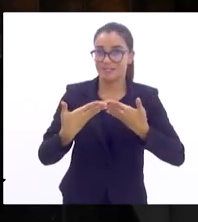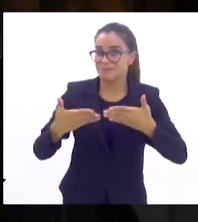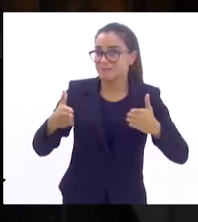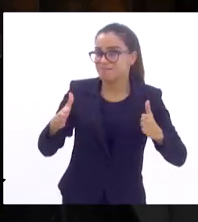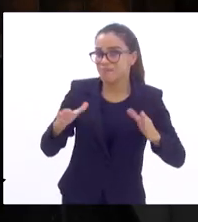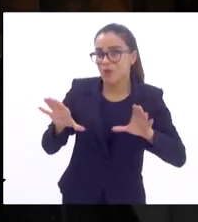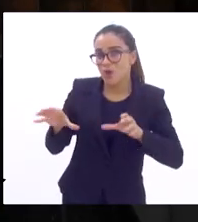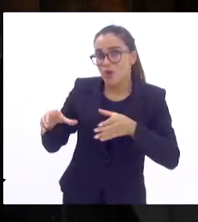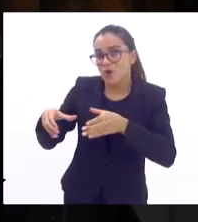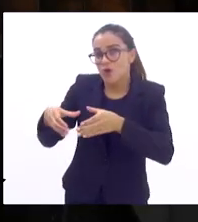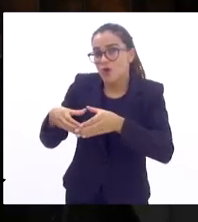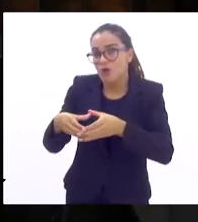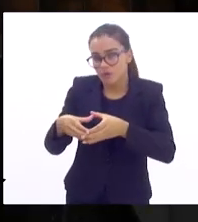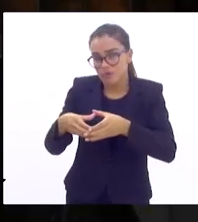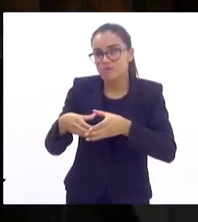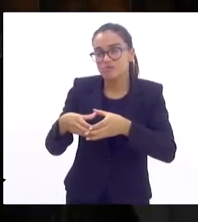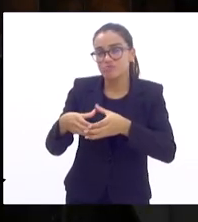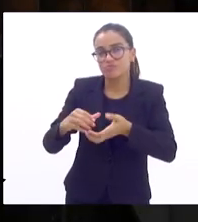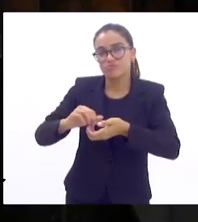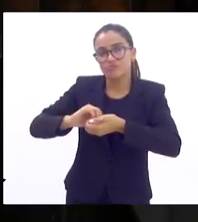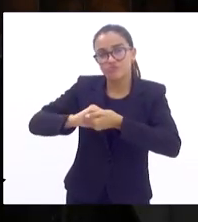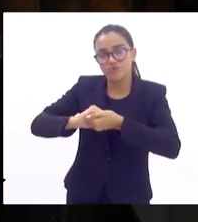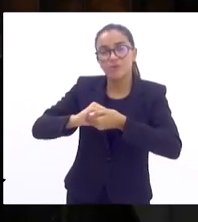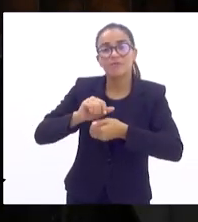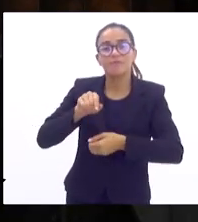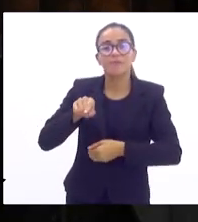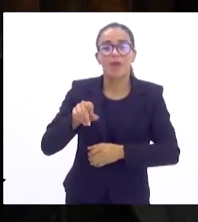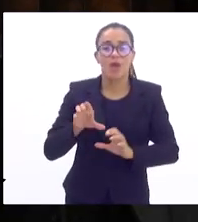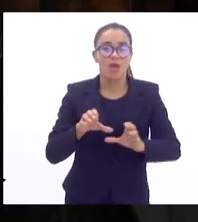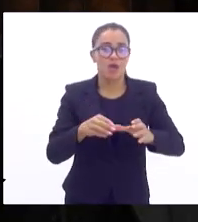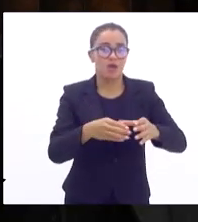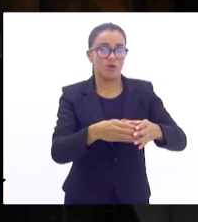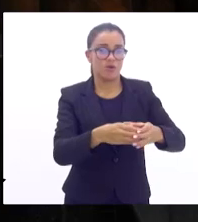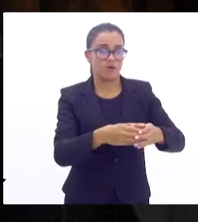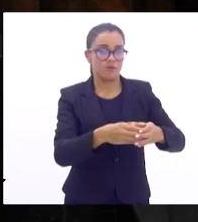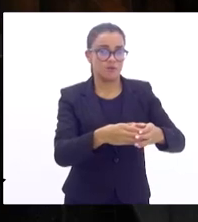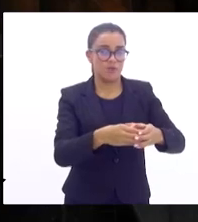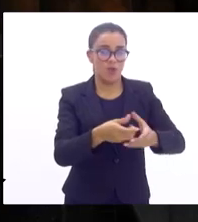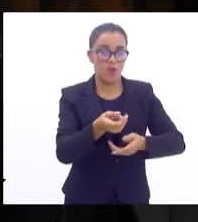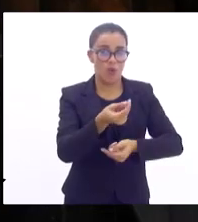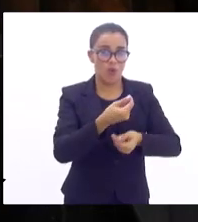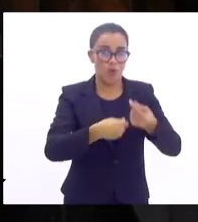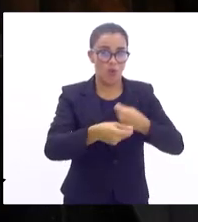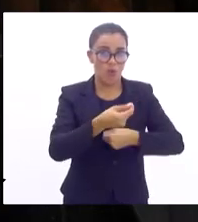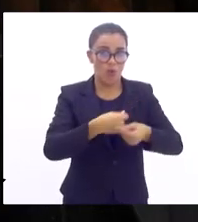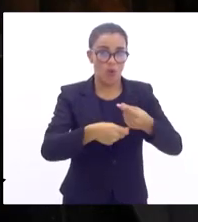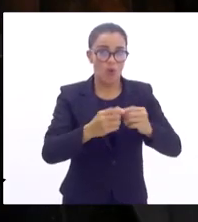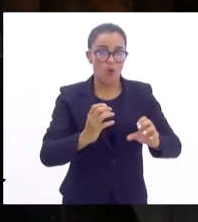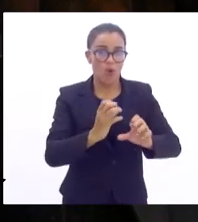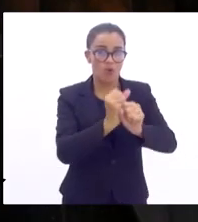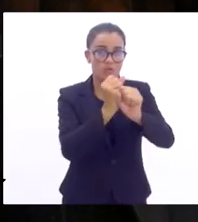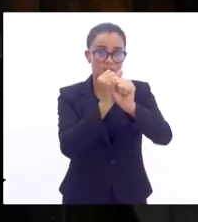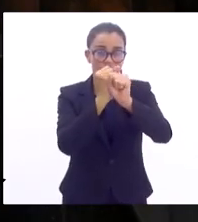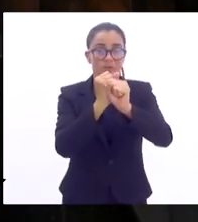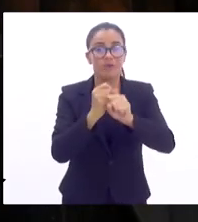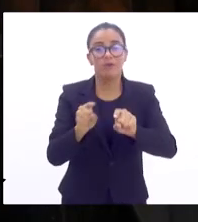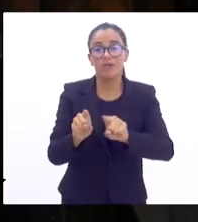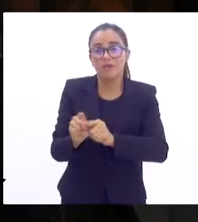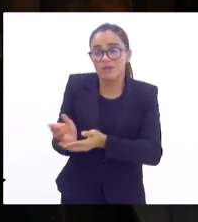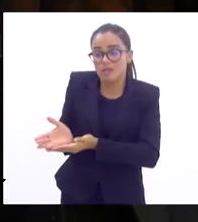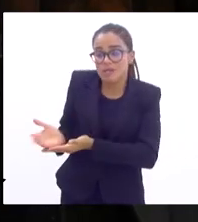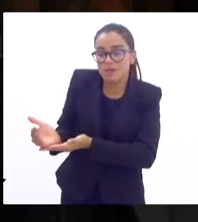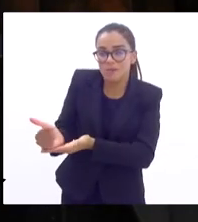conjunta das comissões de orçamento e de